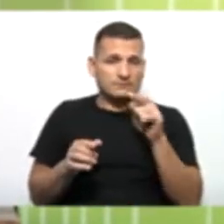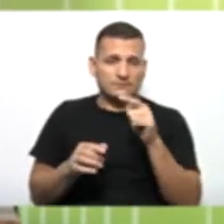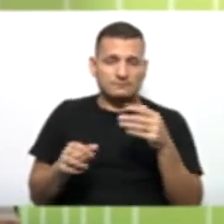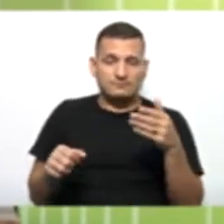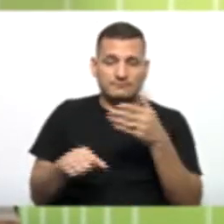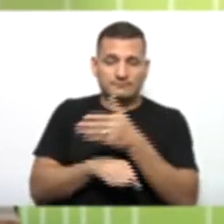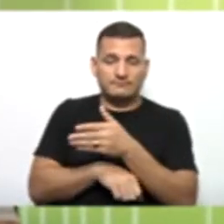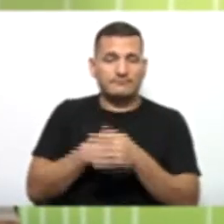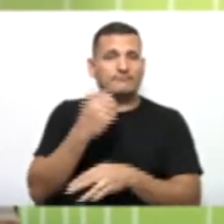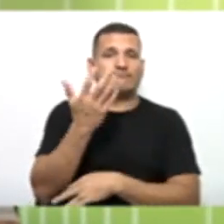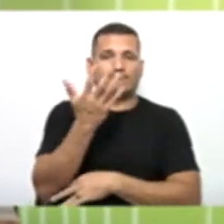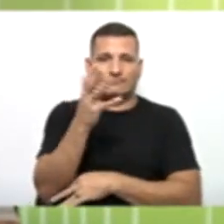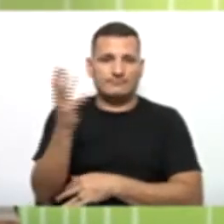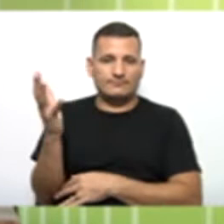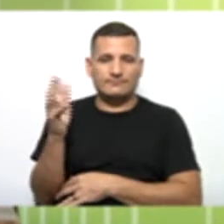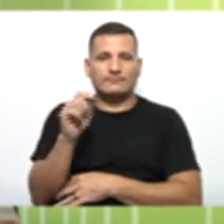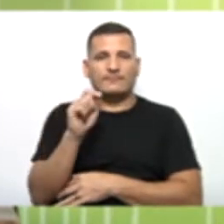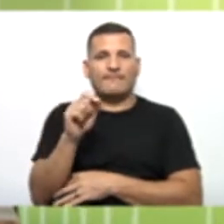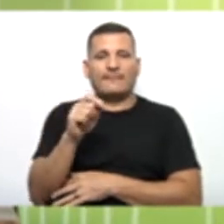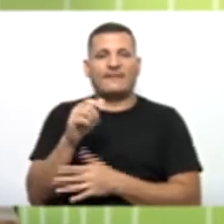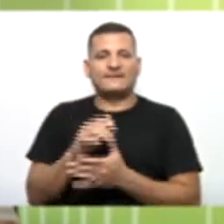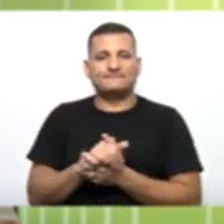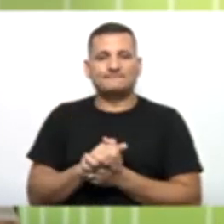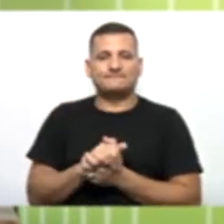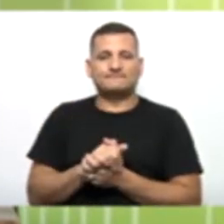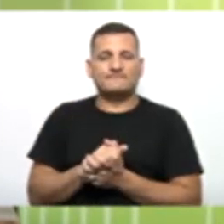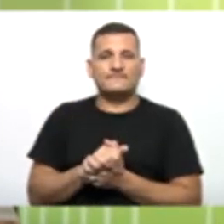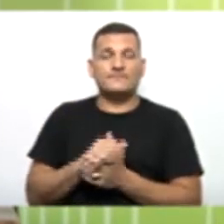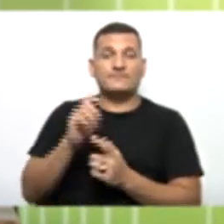floresta e jogar 10 caminhões de